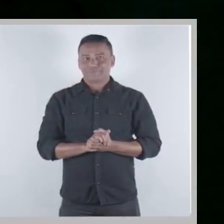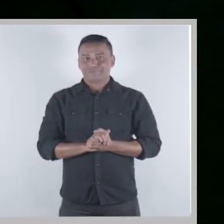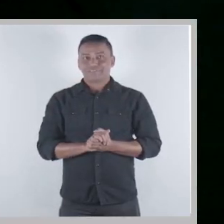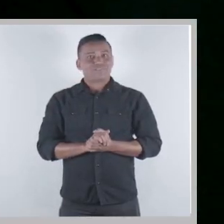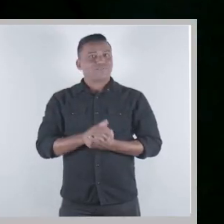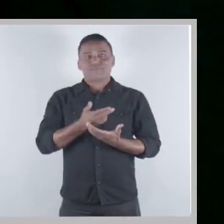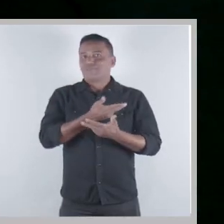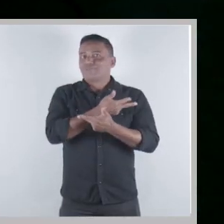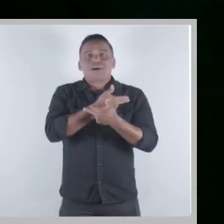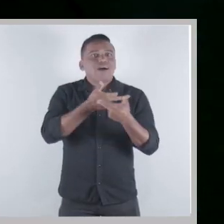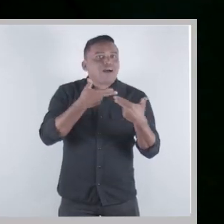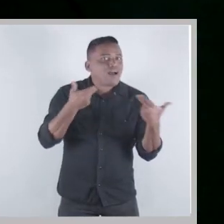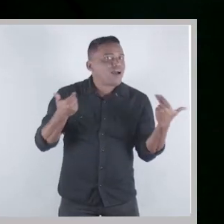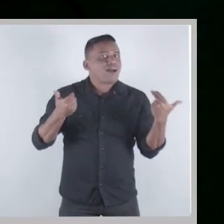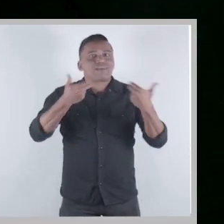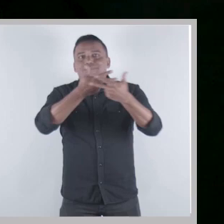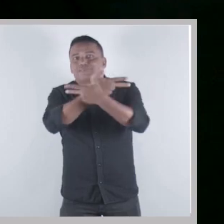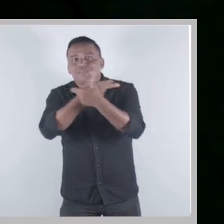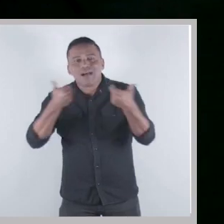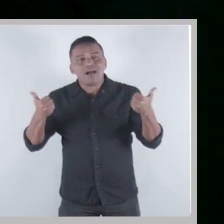Infinitas janelas.